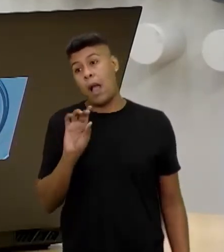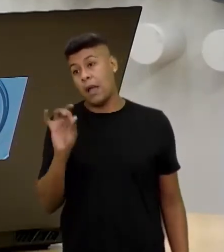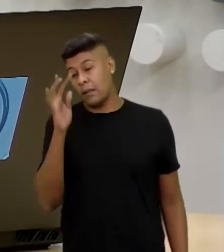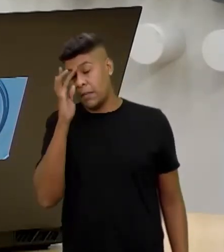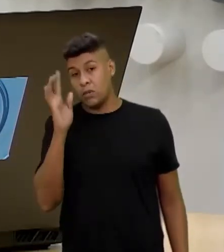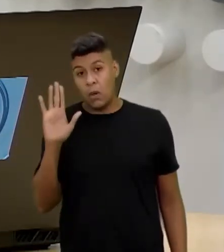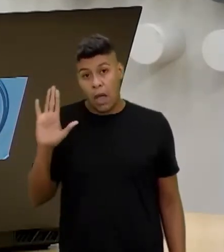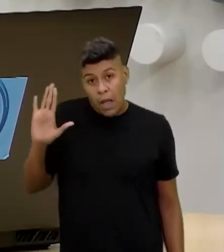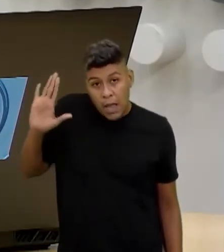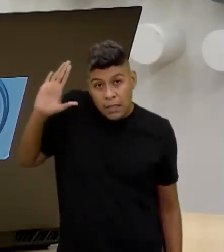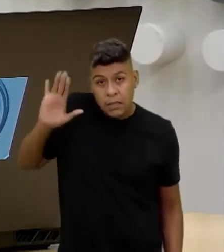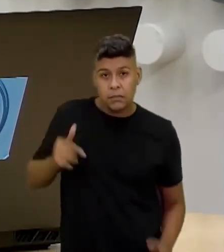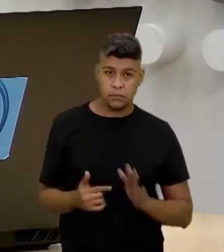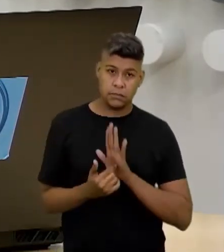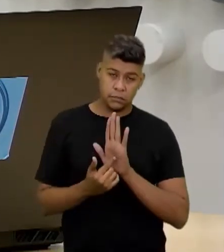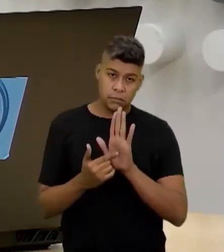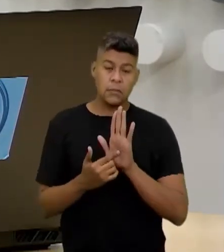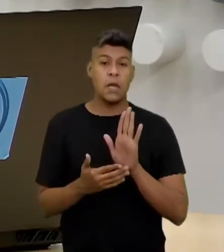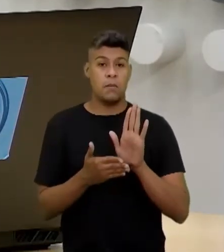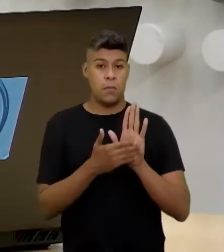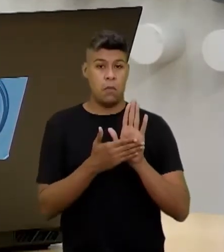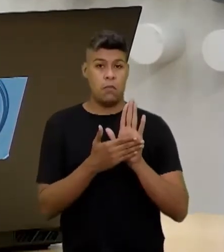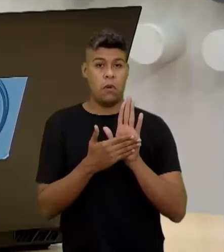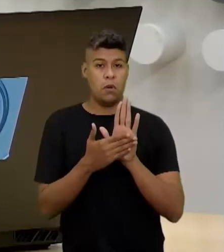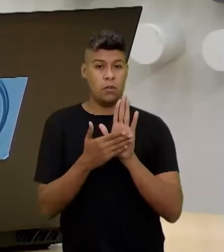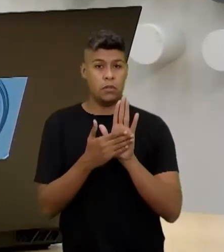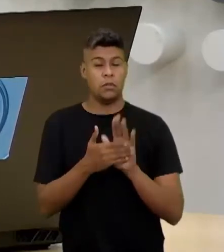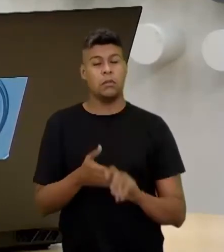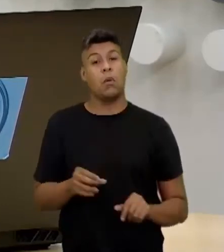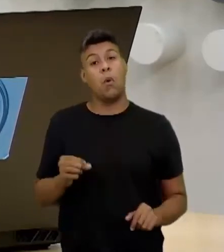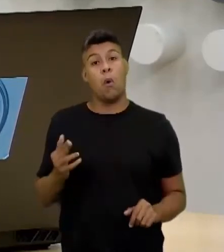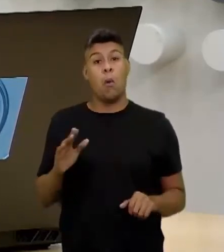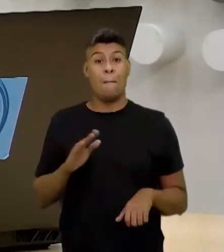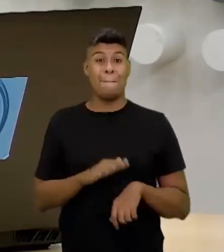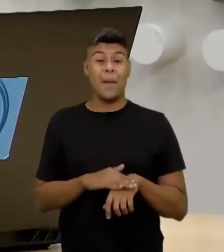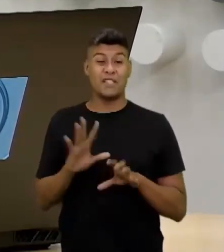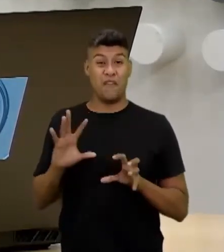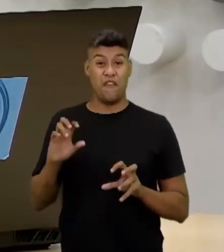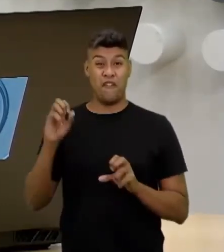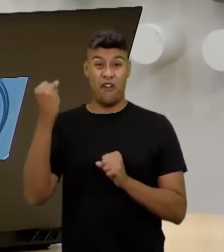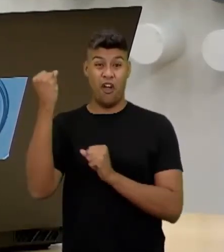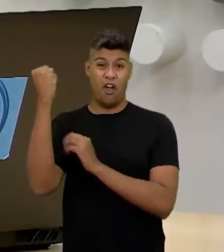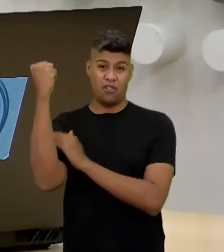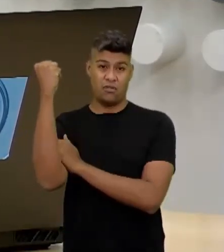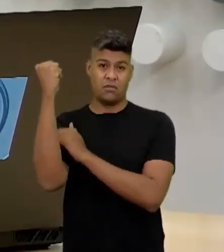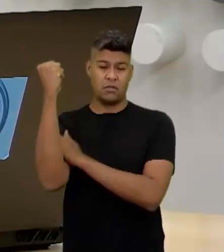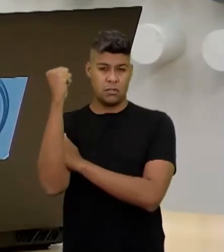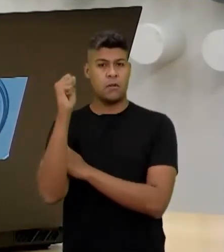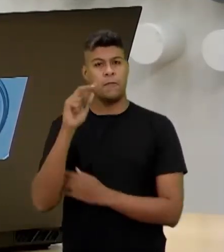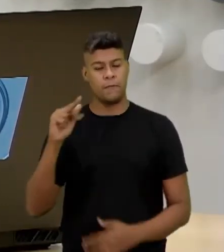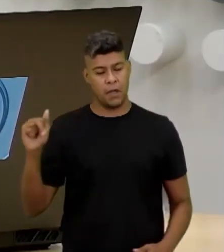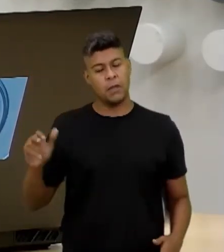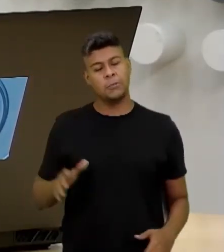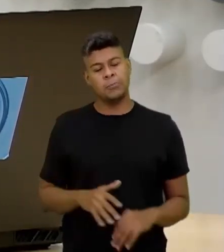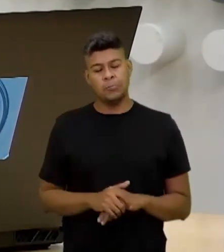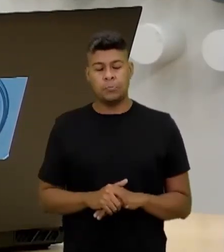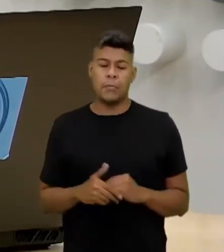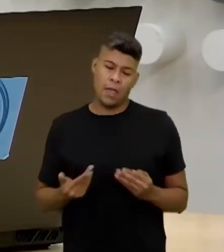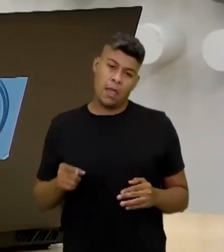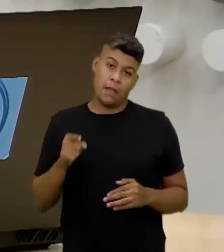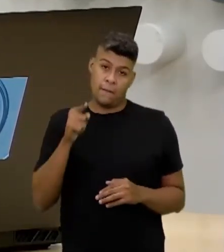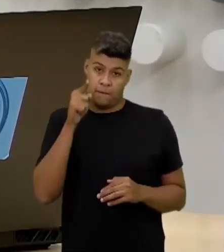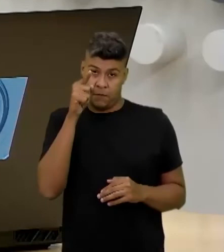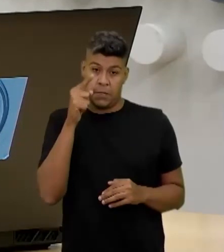candidataria apresentaria os seus motivos eu então mais forte iria tomar essa posição tudo isso são